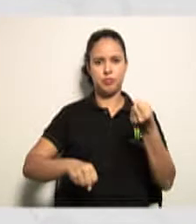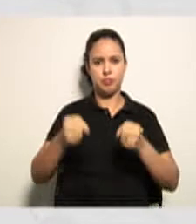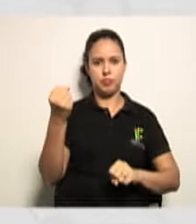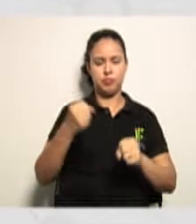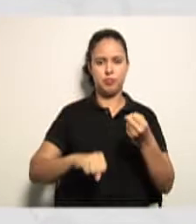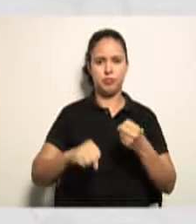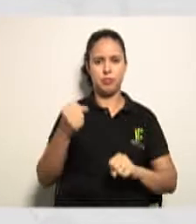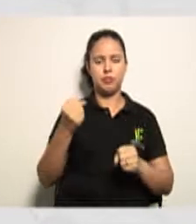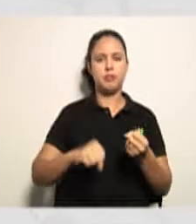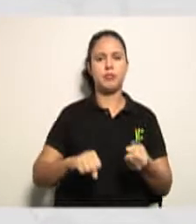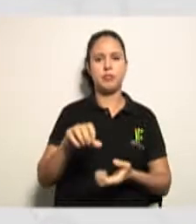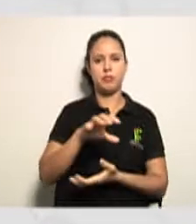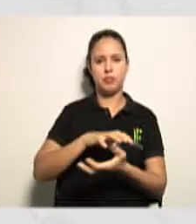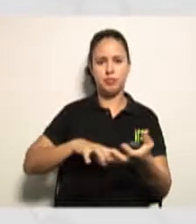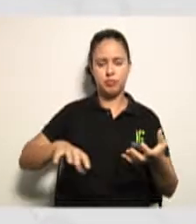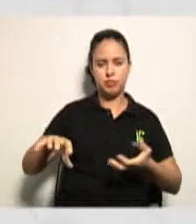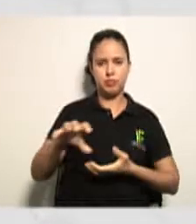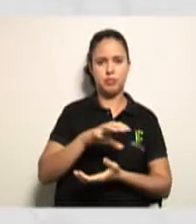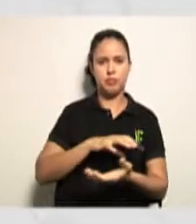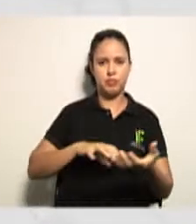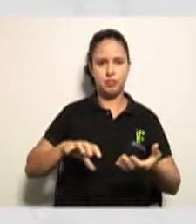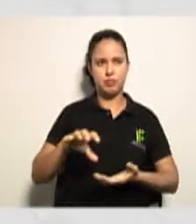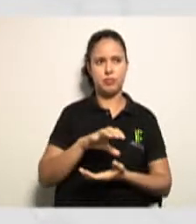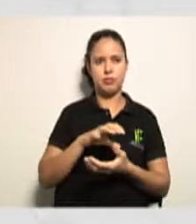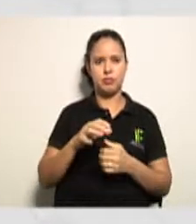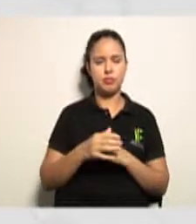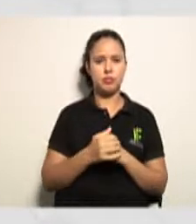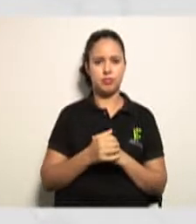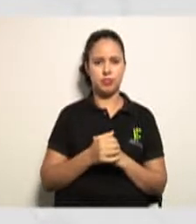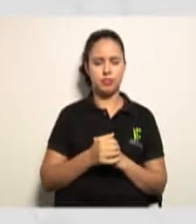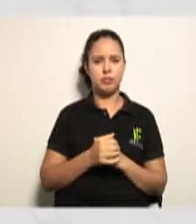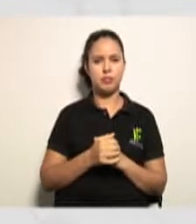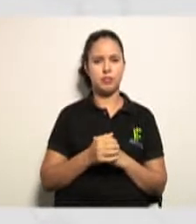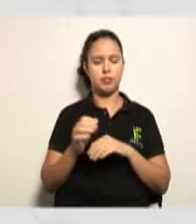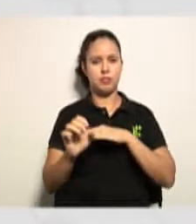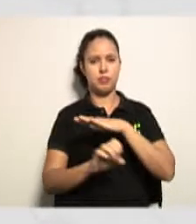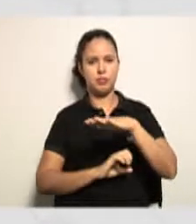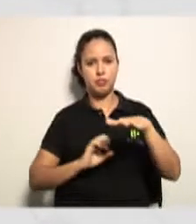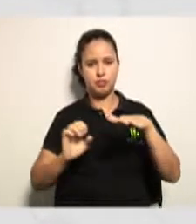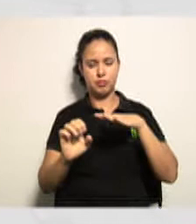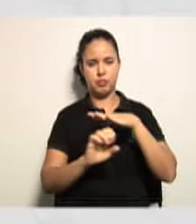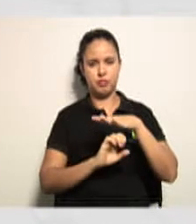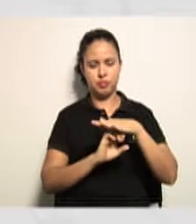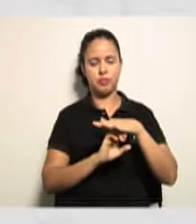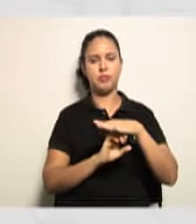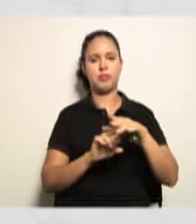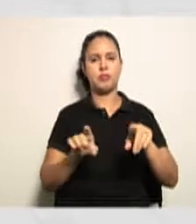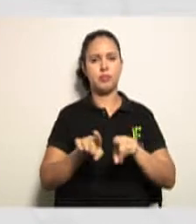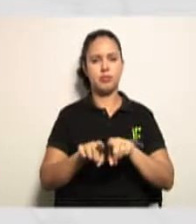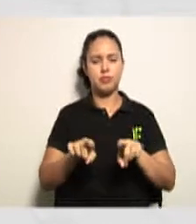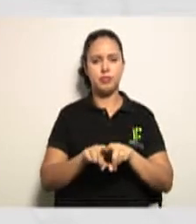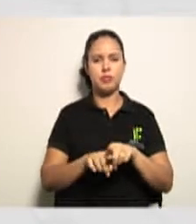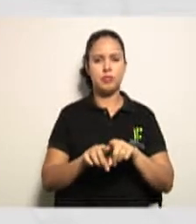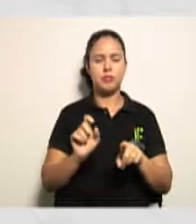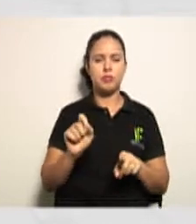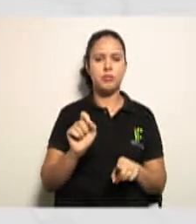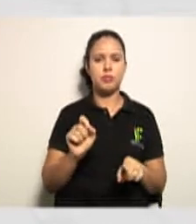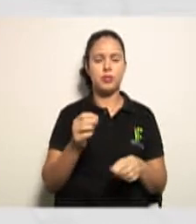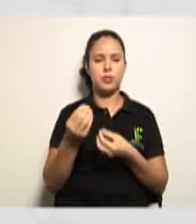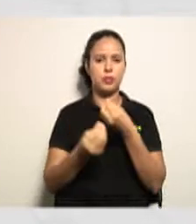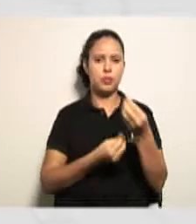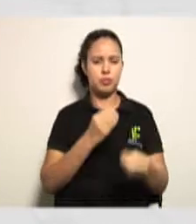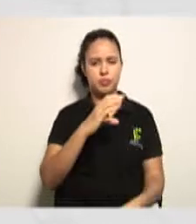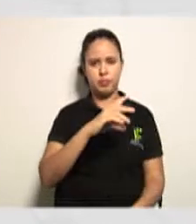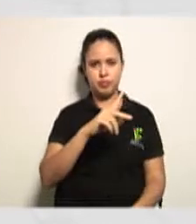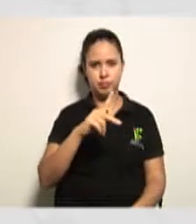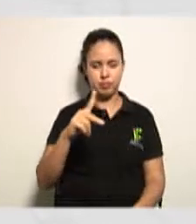olhar para a minha organização, seja uma cooperativa, seja uma empresa, e saber como que essa